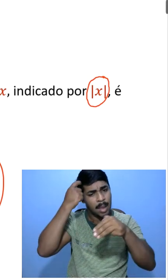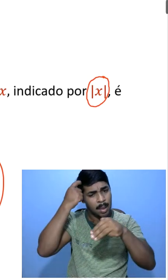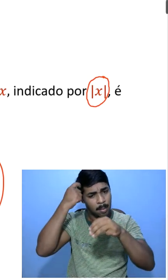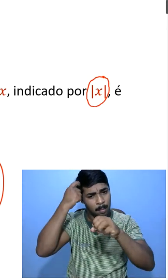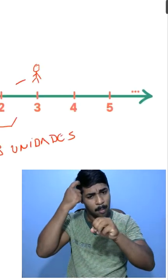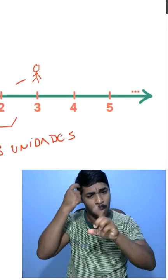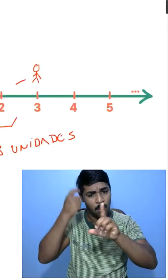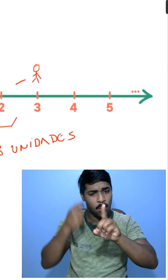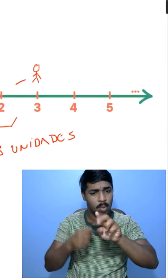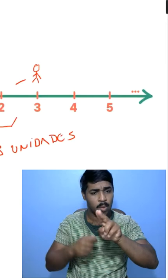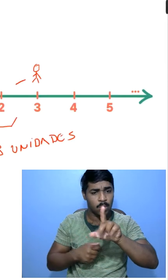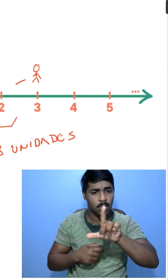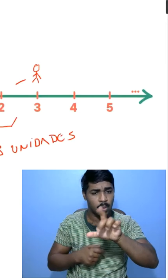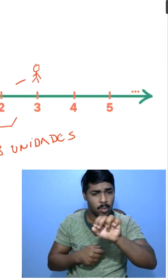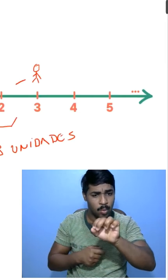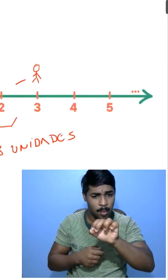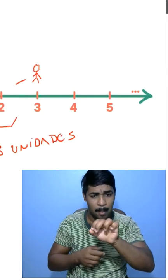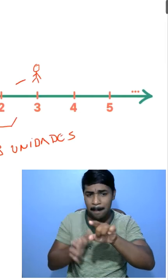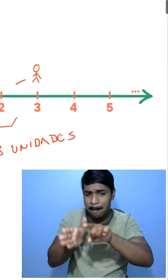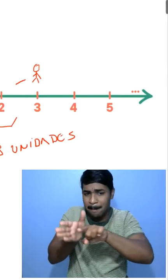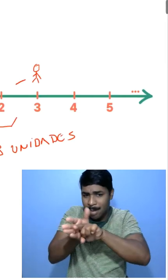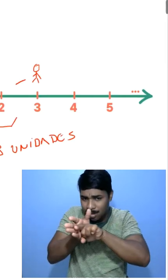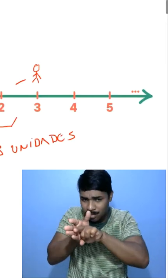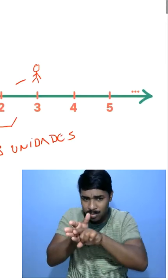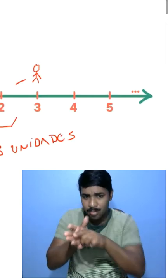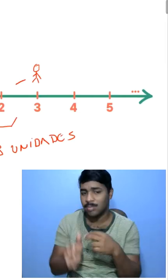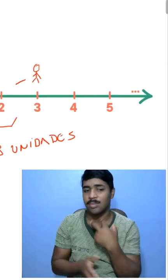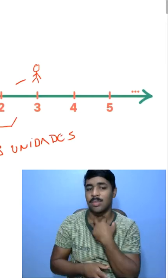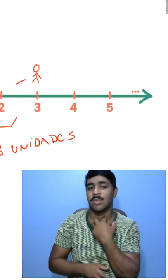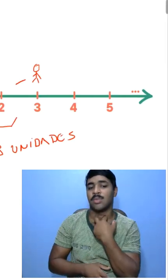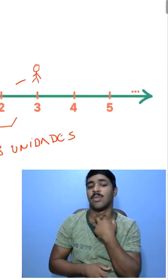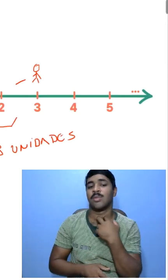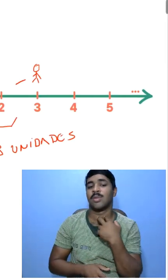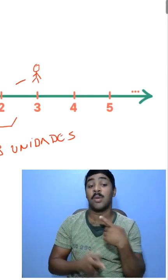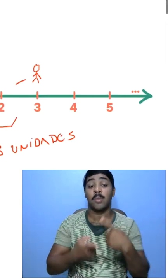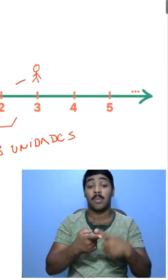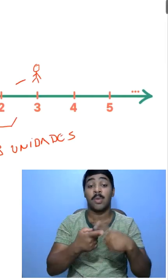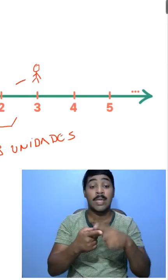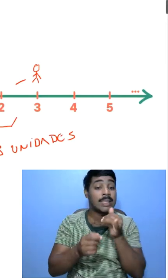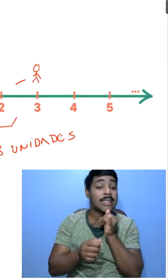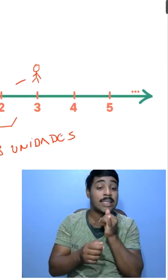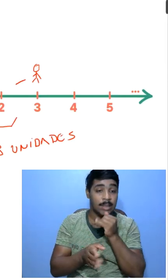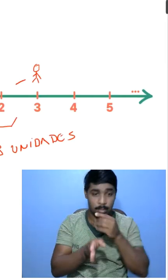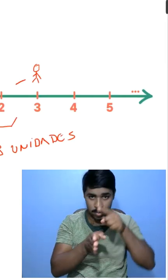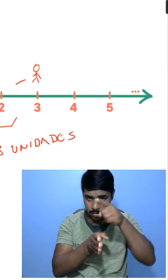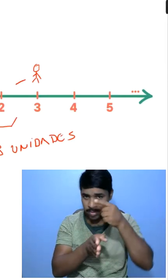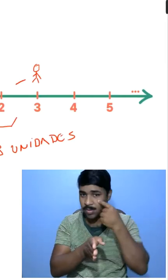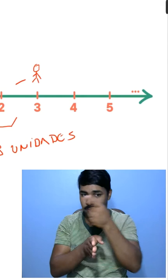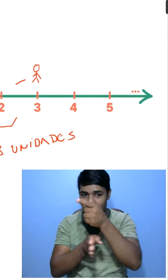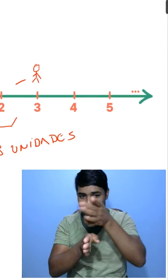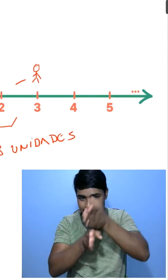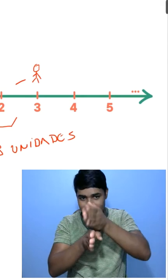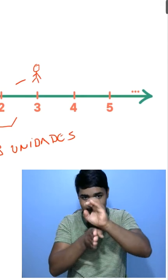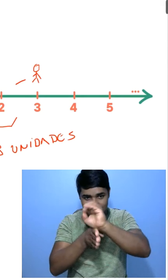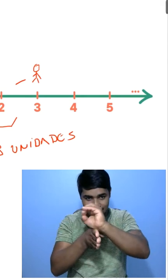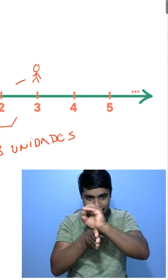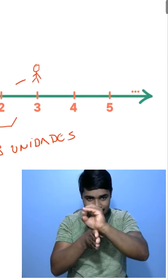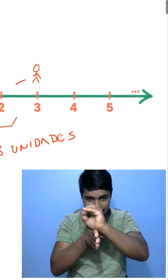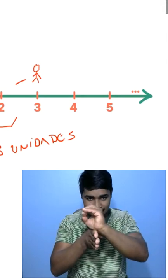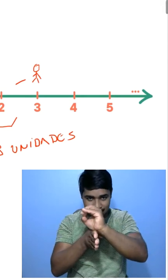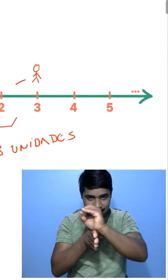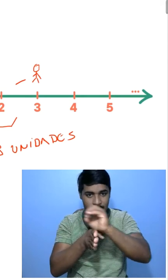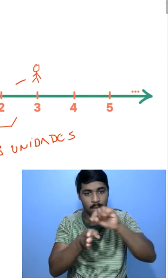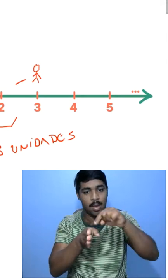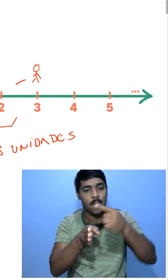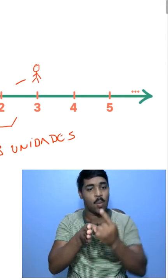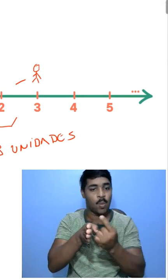anterior, isso significaria o quê? Que embora as pessoas estejam em lados diferentes, uma está do lado negativo e a outra está do lado